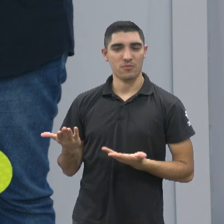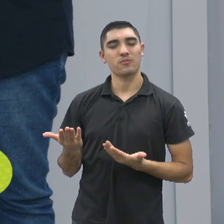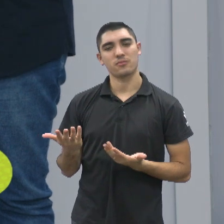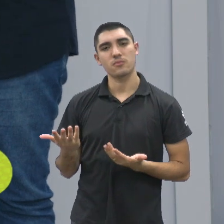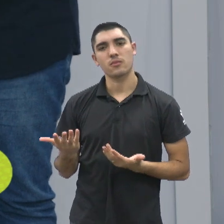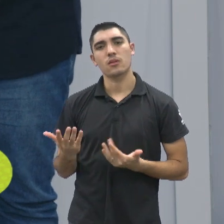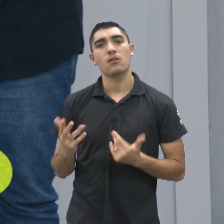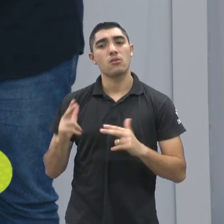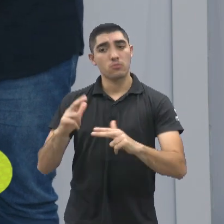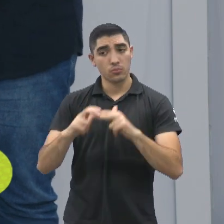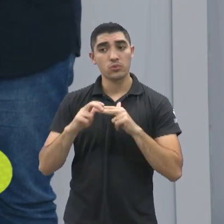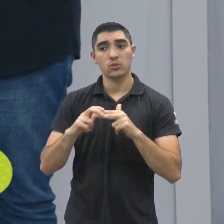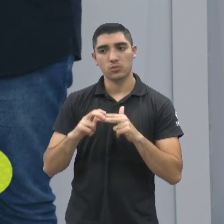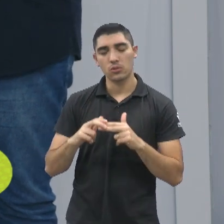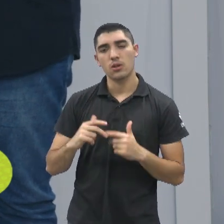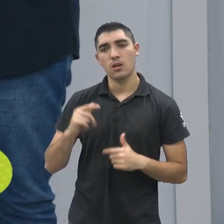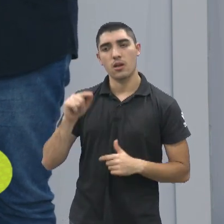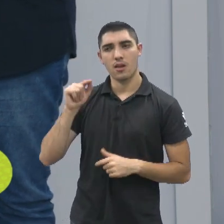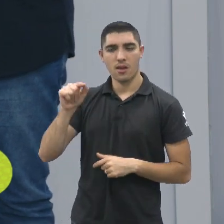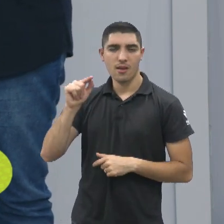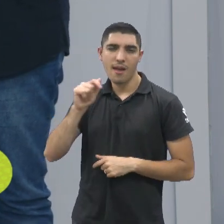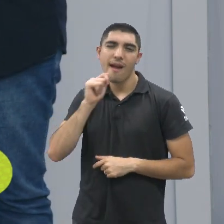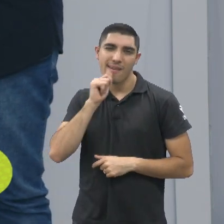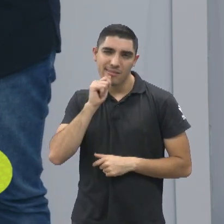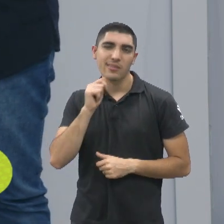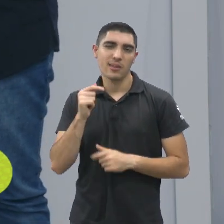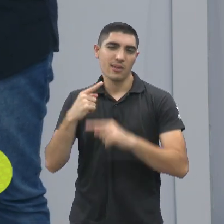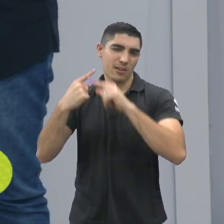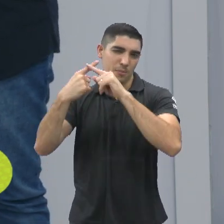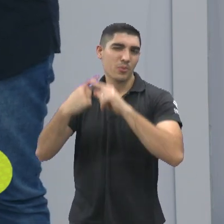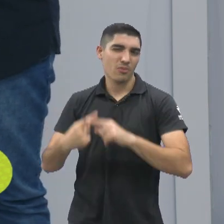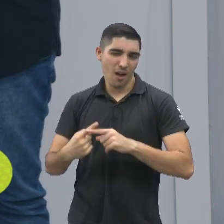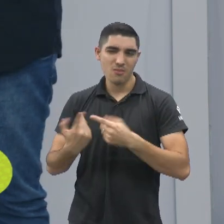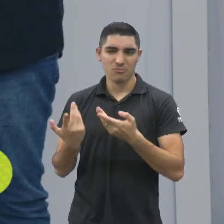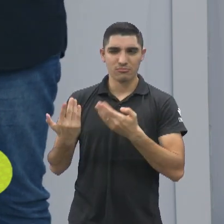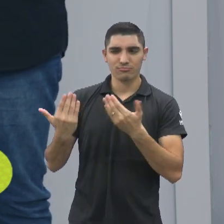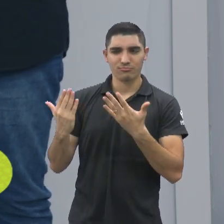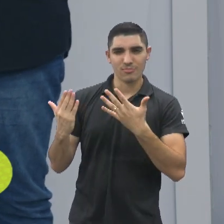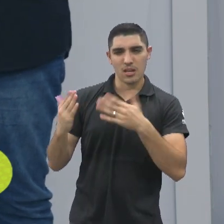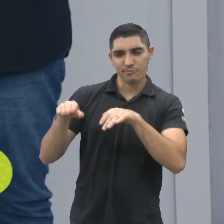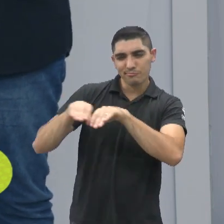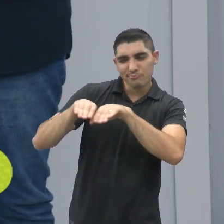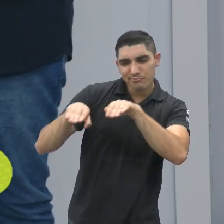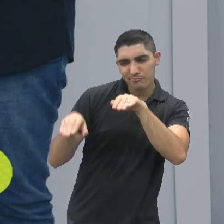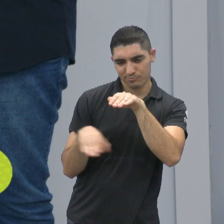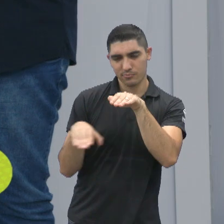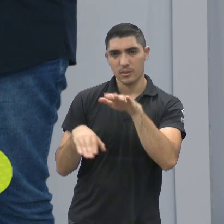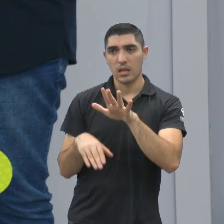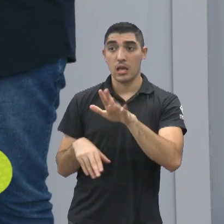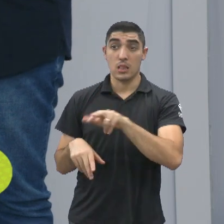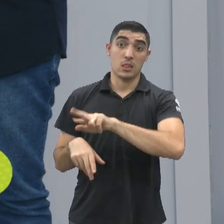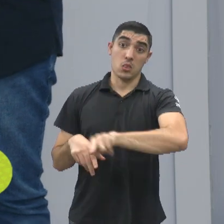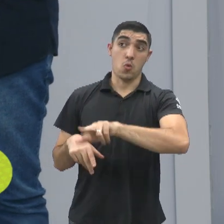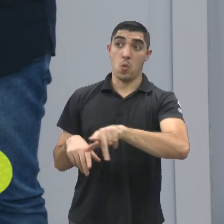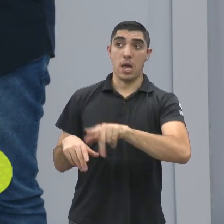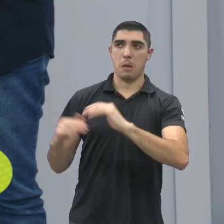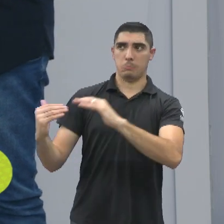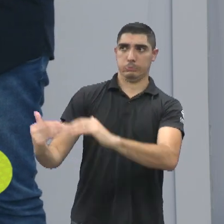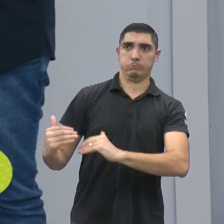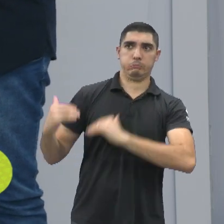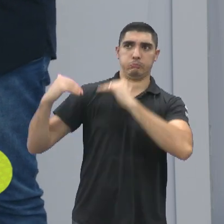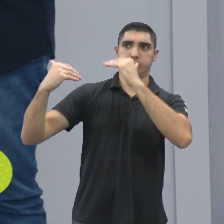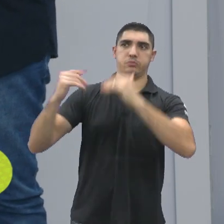ou não, é uma divisão inferior, então assim, não é um primor da parte técnica, com todo respeito aos atletas. Como é que é